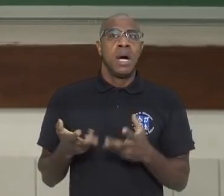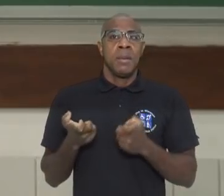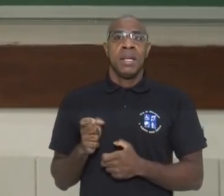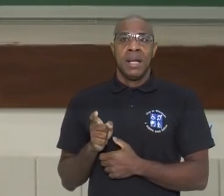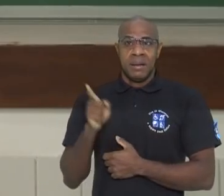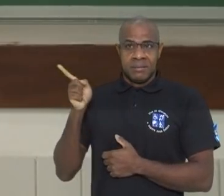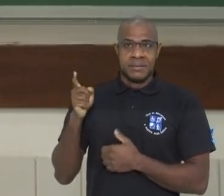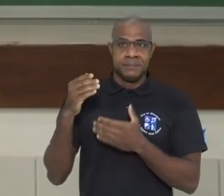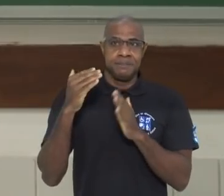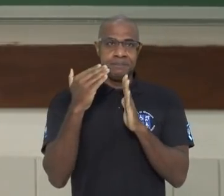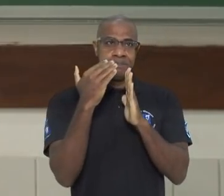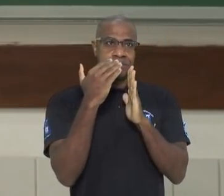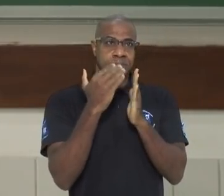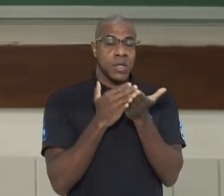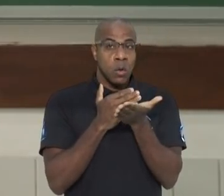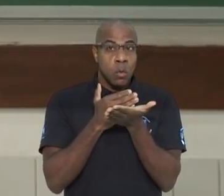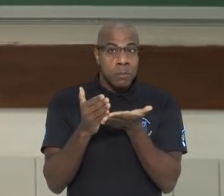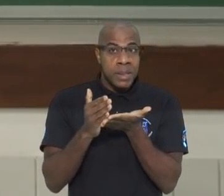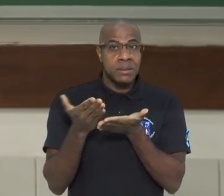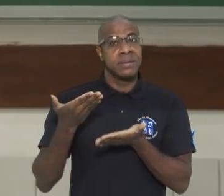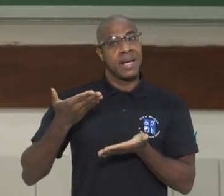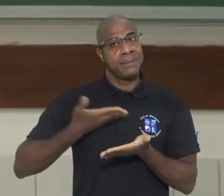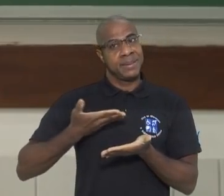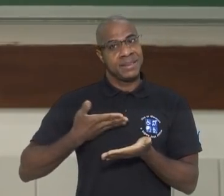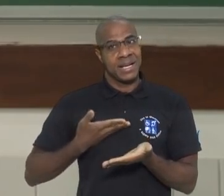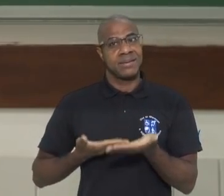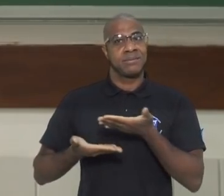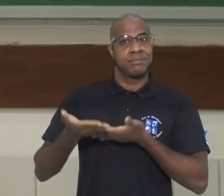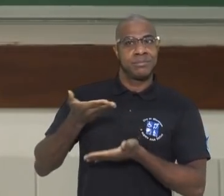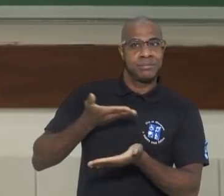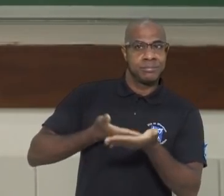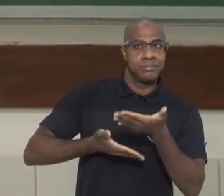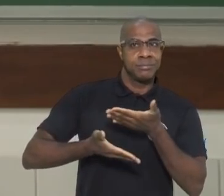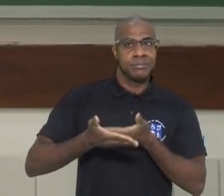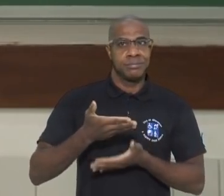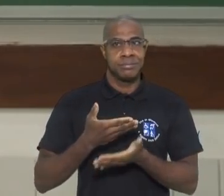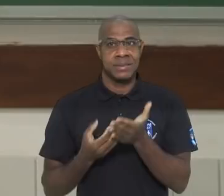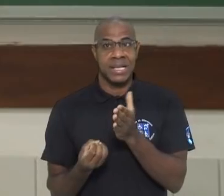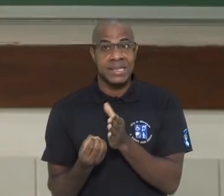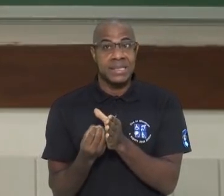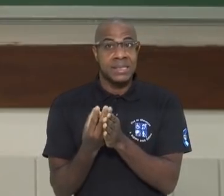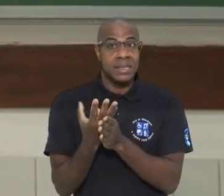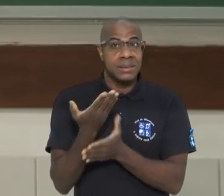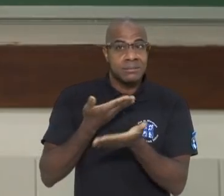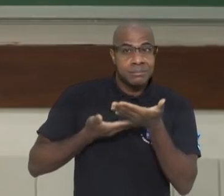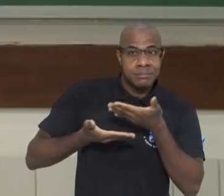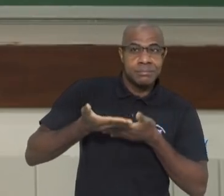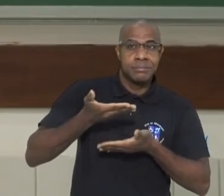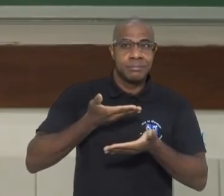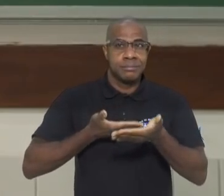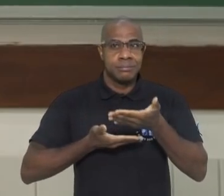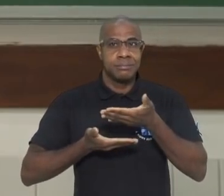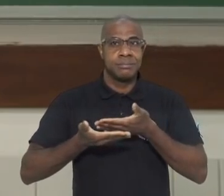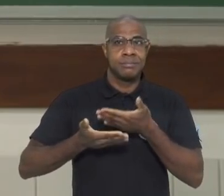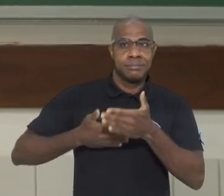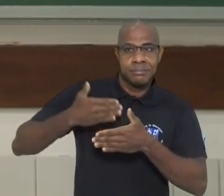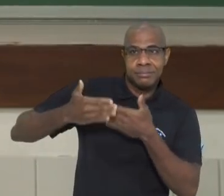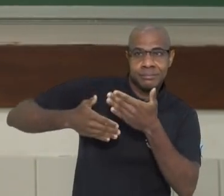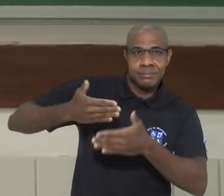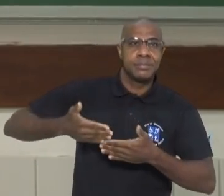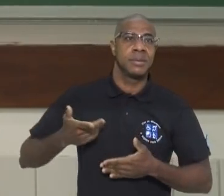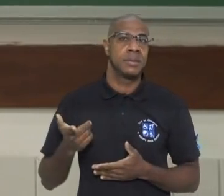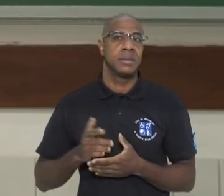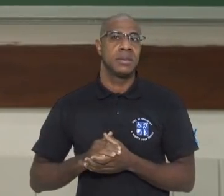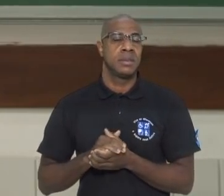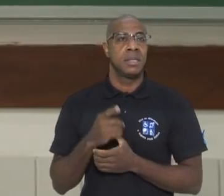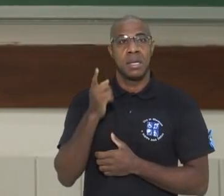o começo dessa amizade que está se formando aqui. E eu chamo a atenção de vocês aqui para